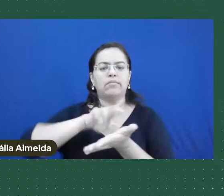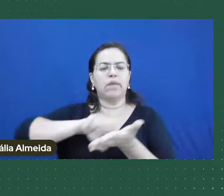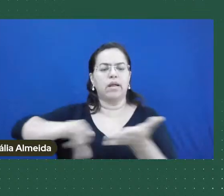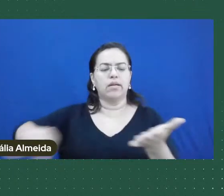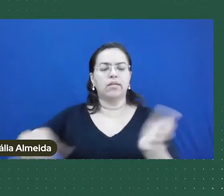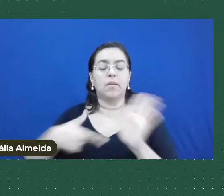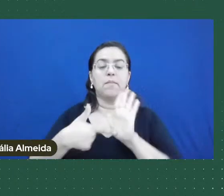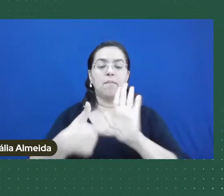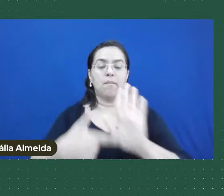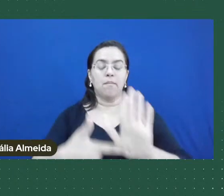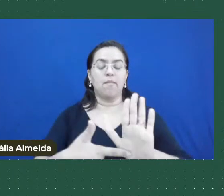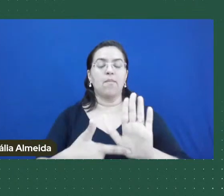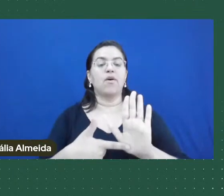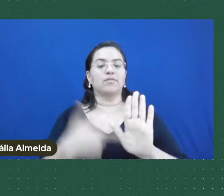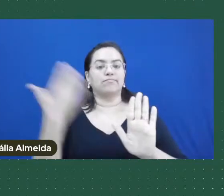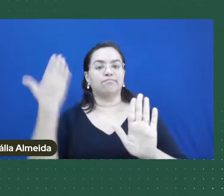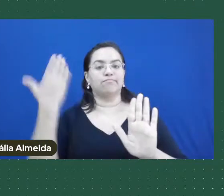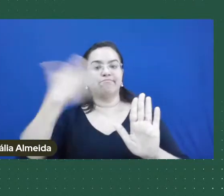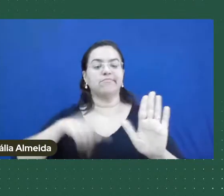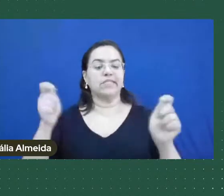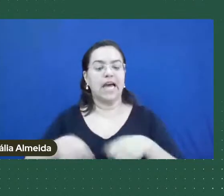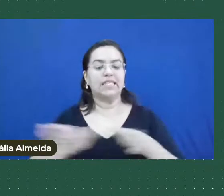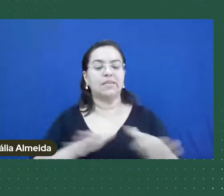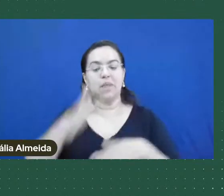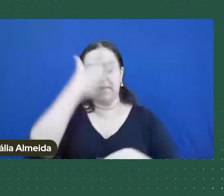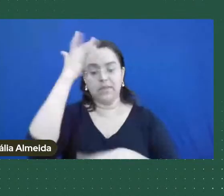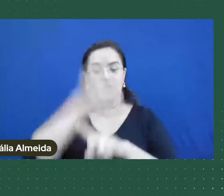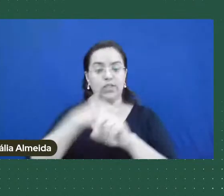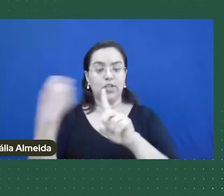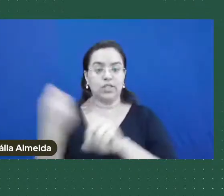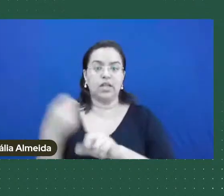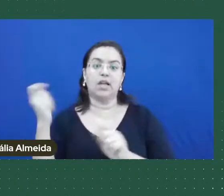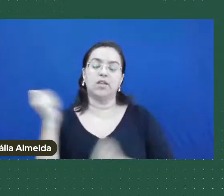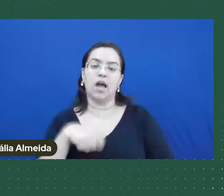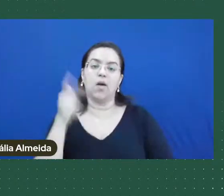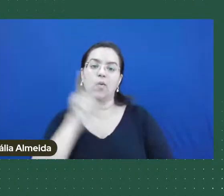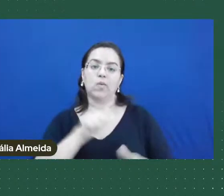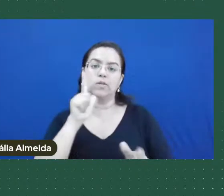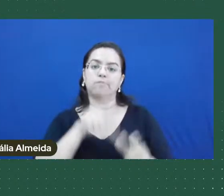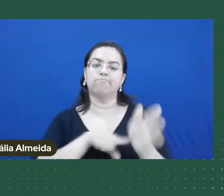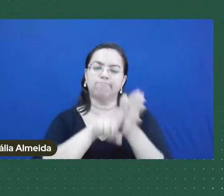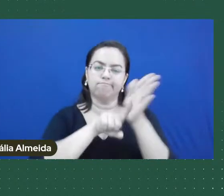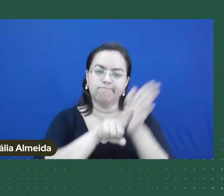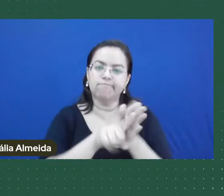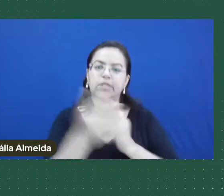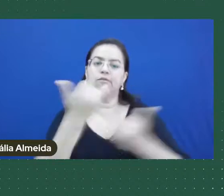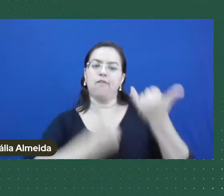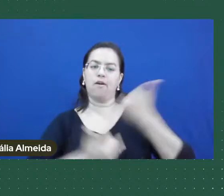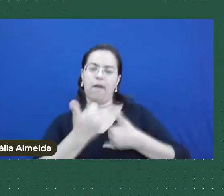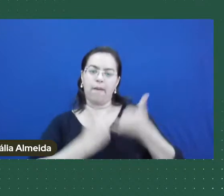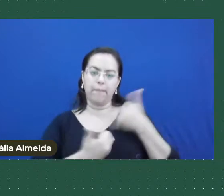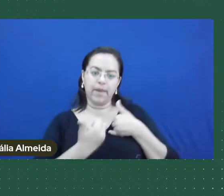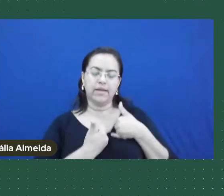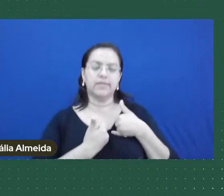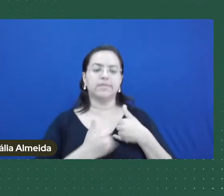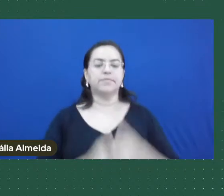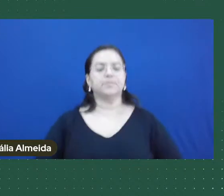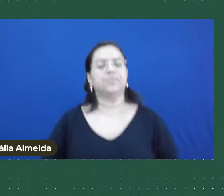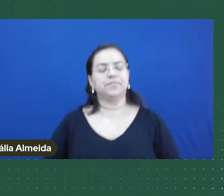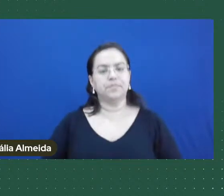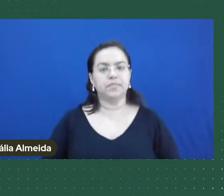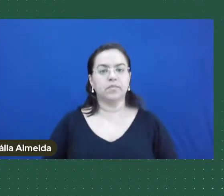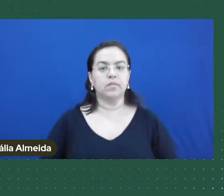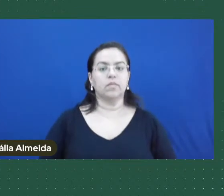né? Traz à baila também a necessidade da gestão e a preservação do documento arquivístico, tanto